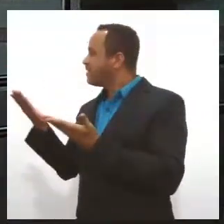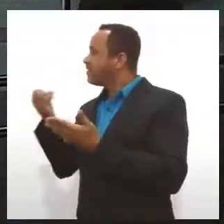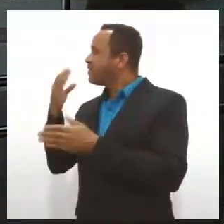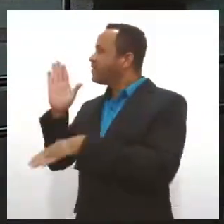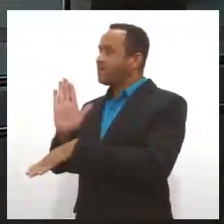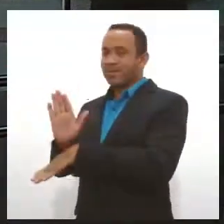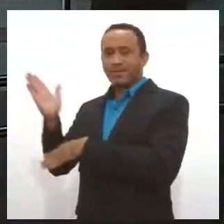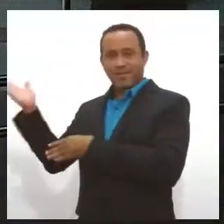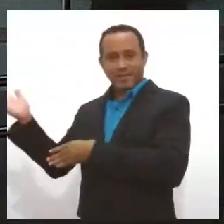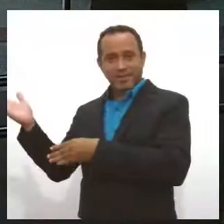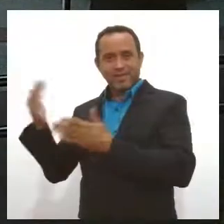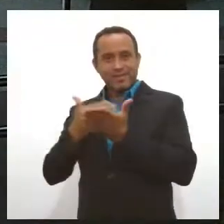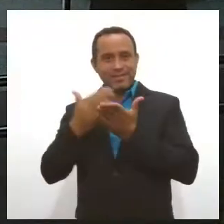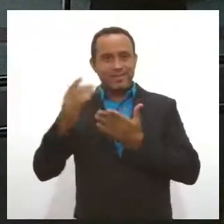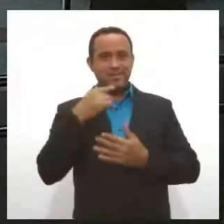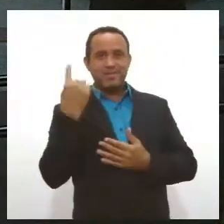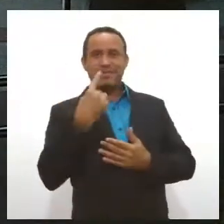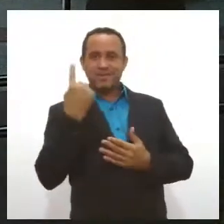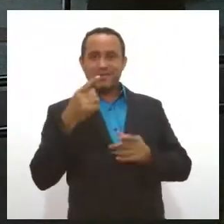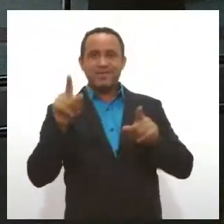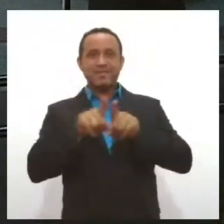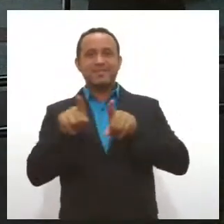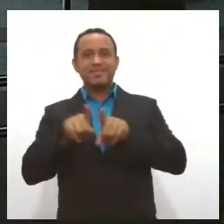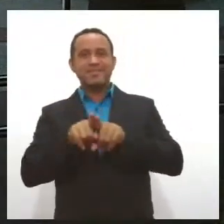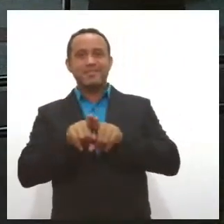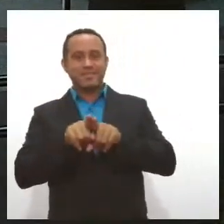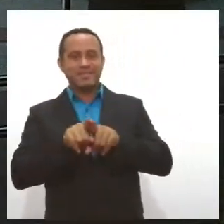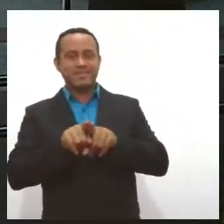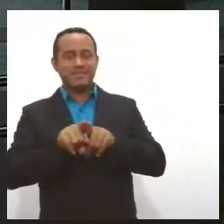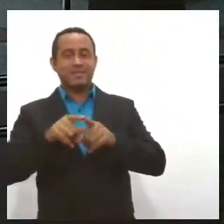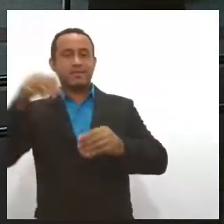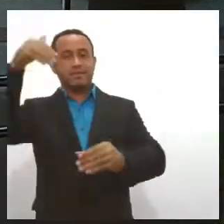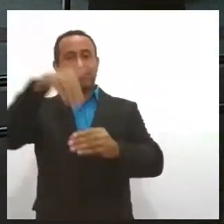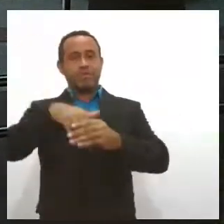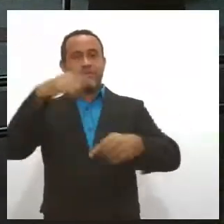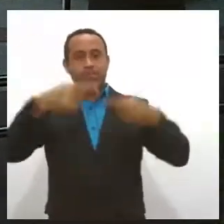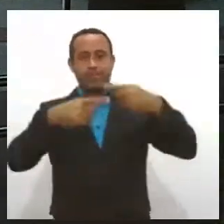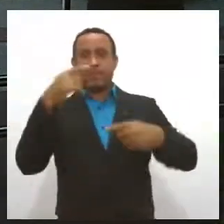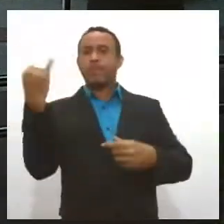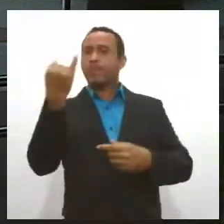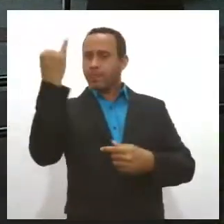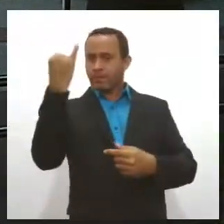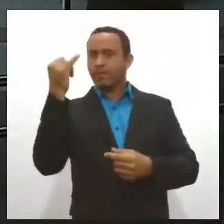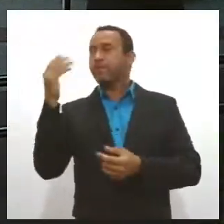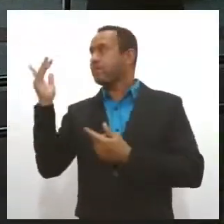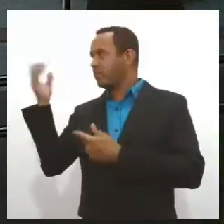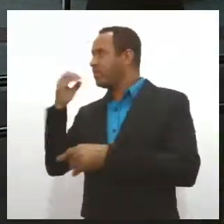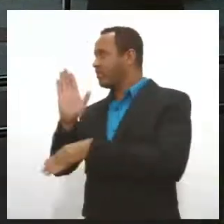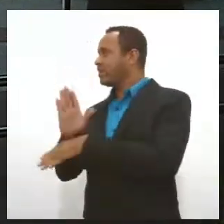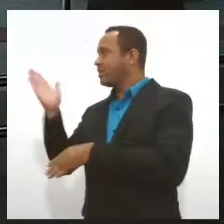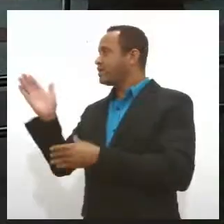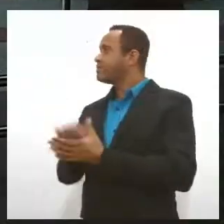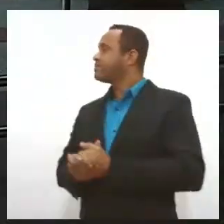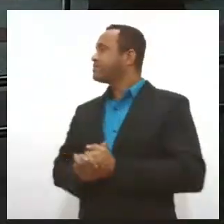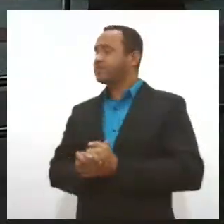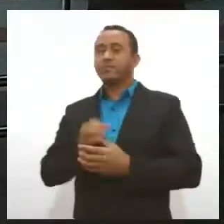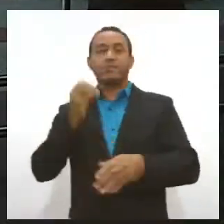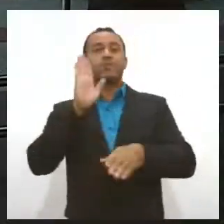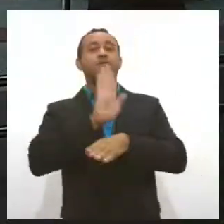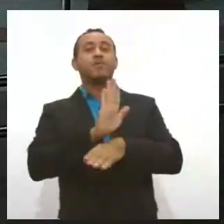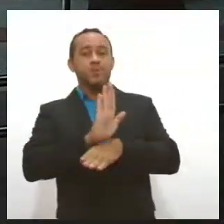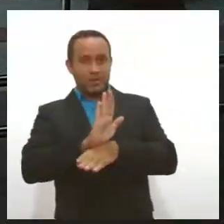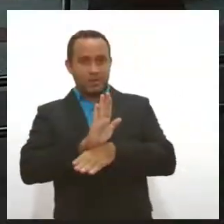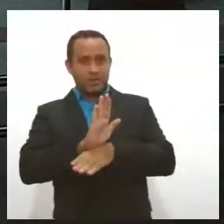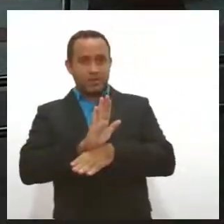tarde. Ela já começa falando para a gente aqui também sobre a série O Voto, né? Uma série bastante importante, né, Stephanie? Boa tarde. Boa tarde, Valquíria.